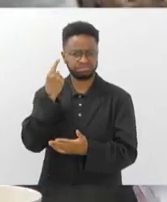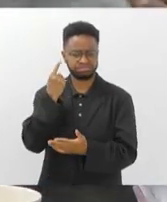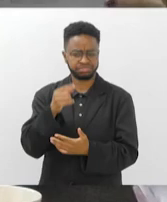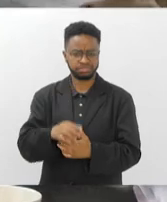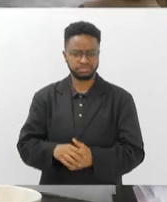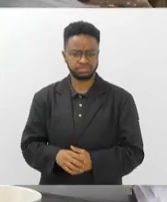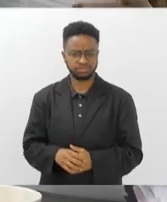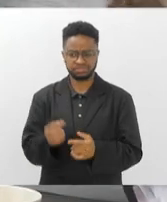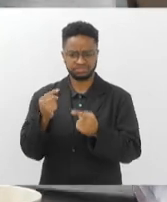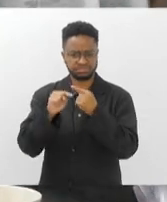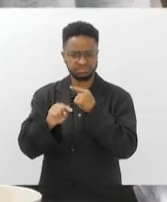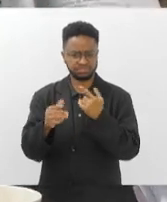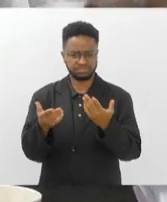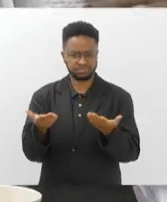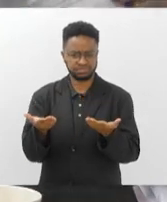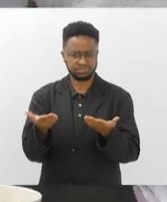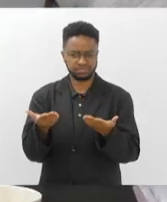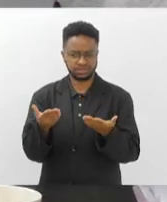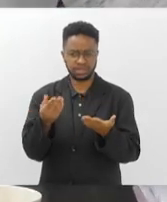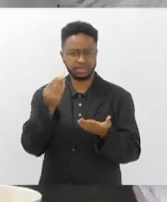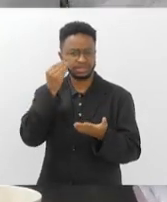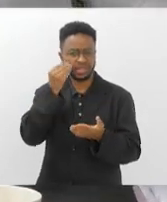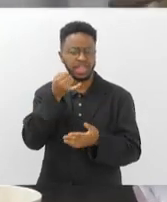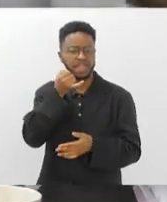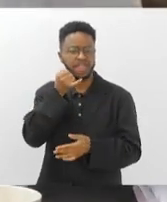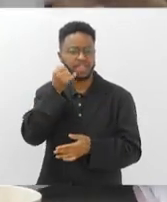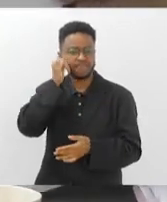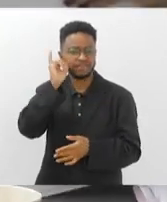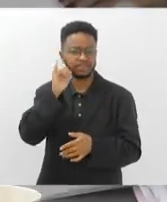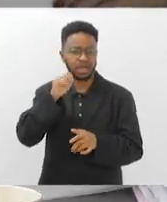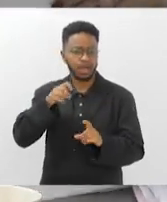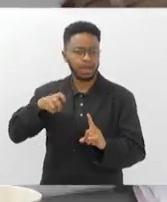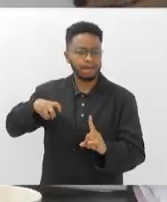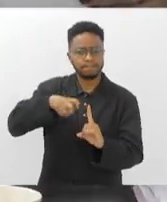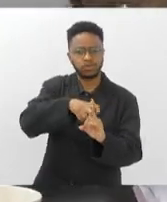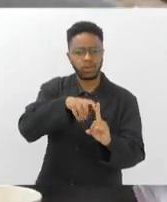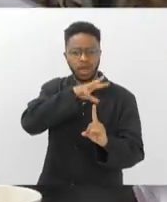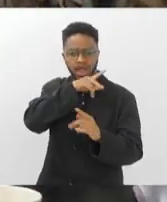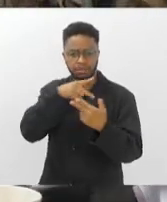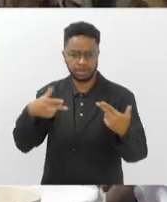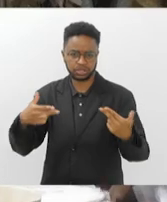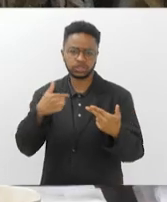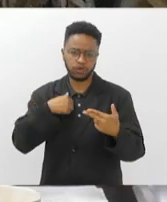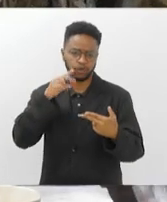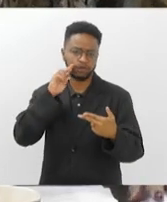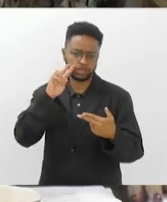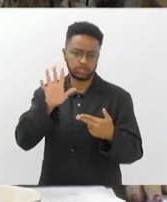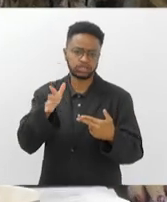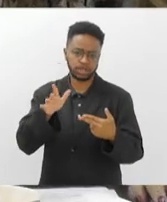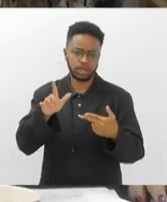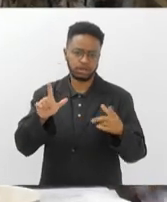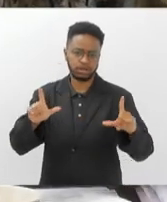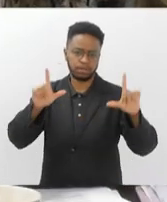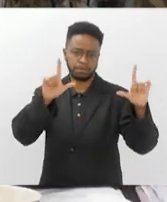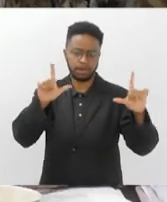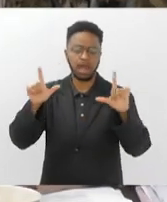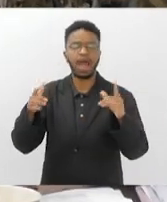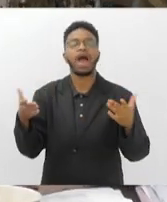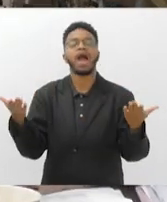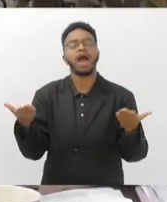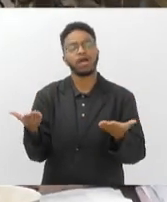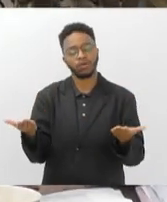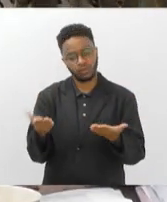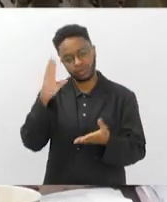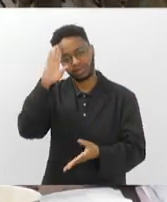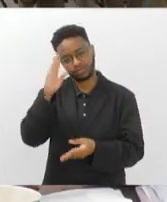É para não atropelar, de repente. Né? É, porque para não atropelar os animais. Agora eu já vi, inclusive, algumas placas, assim. Alguns... Agora que eu